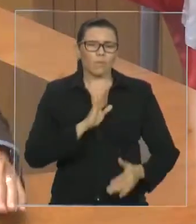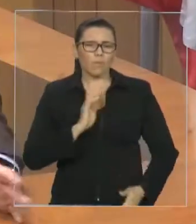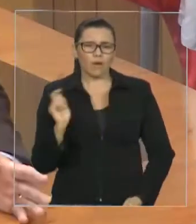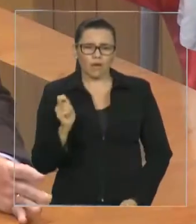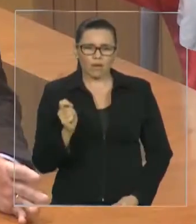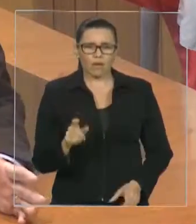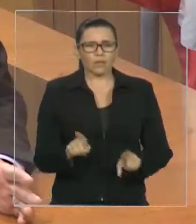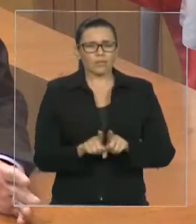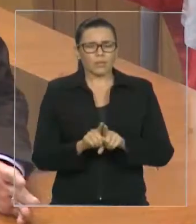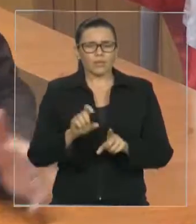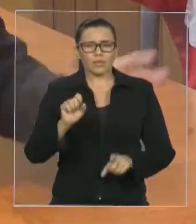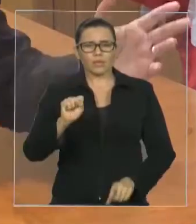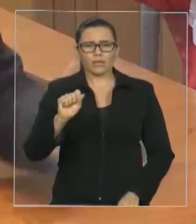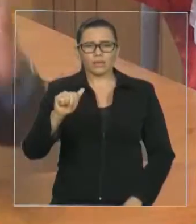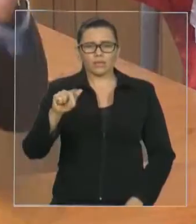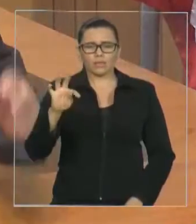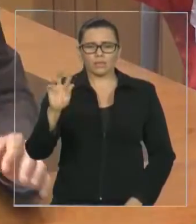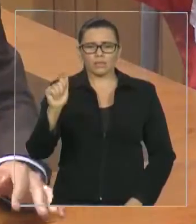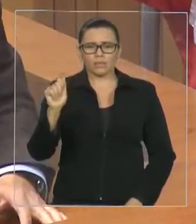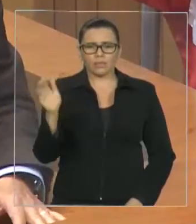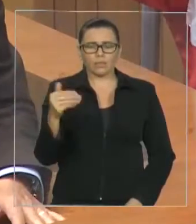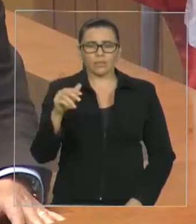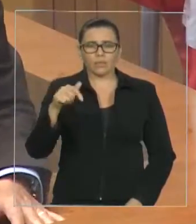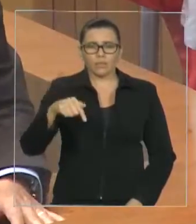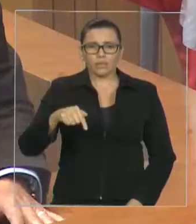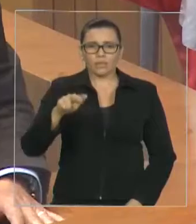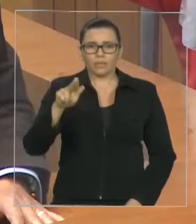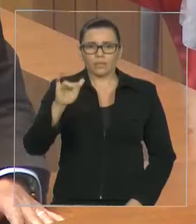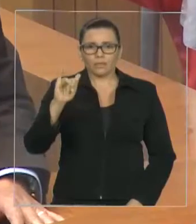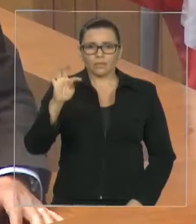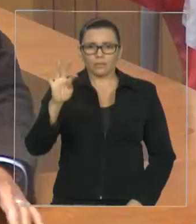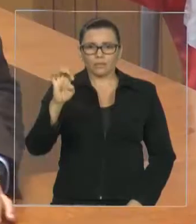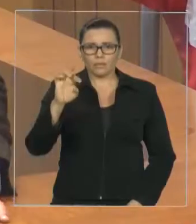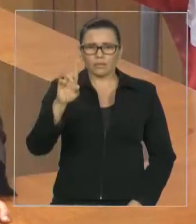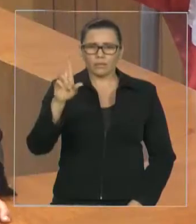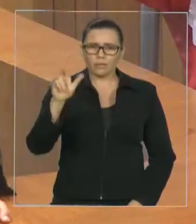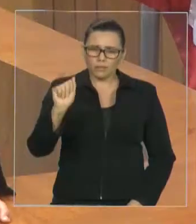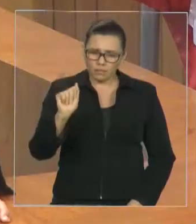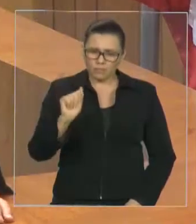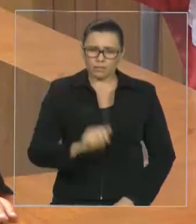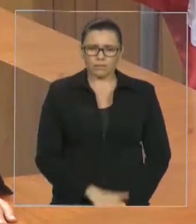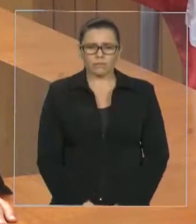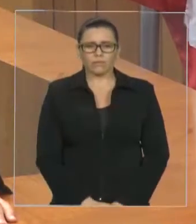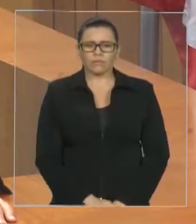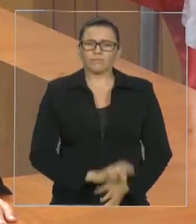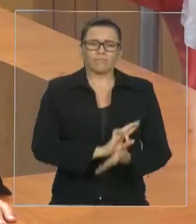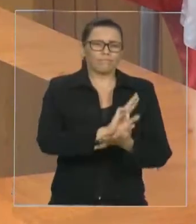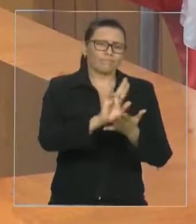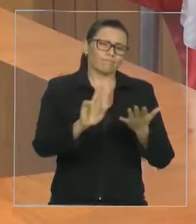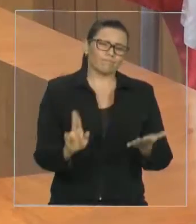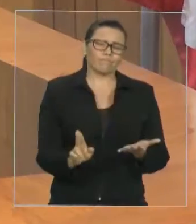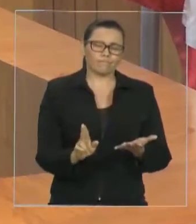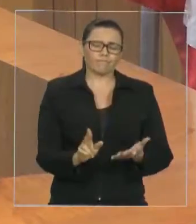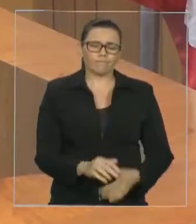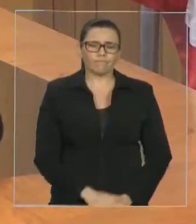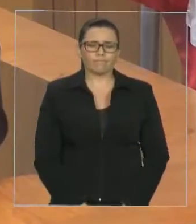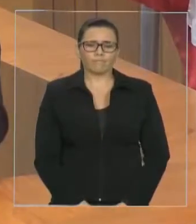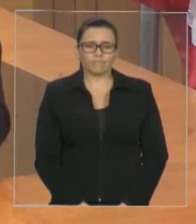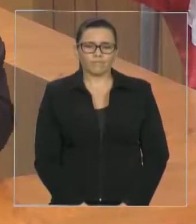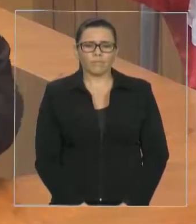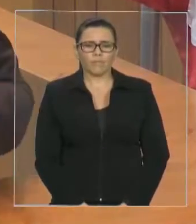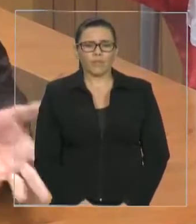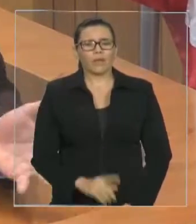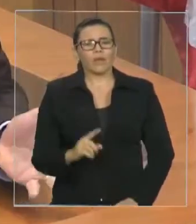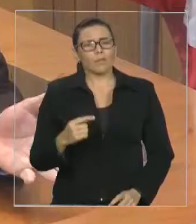Santa Quitéria, para com todos os times. Vamos colocar limpo o futebol do Maranhão através da